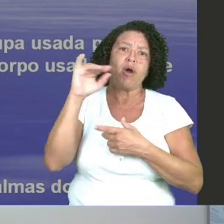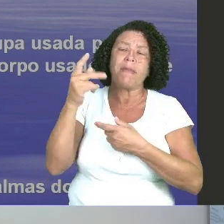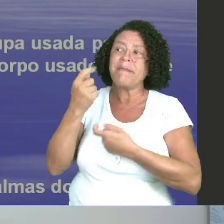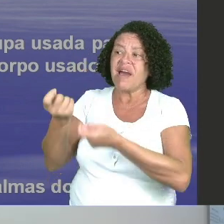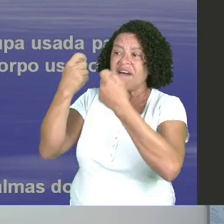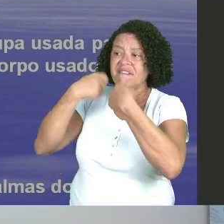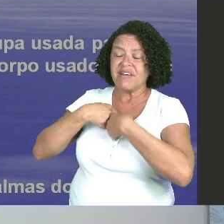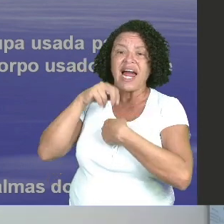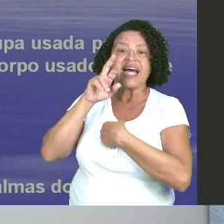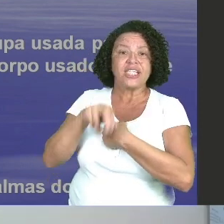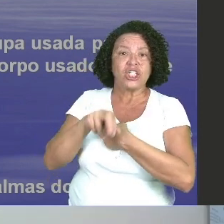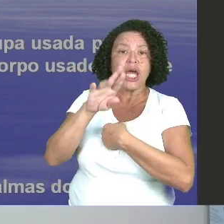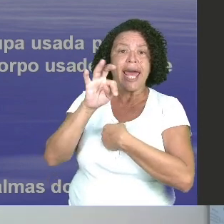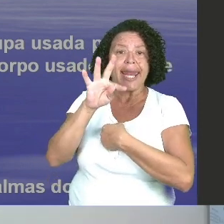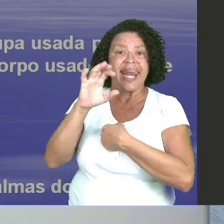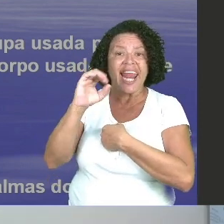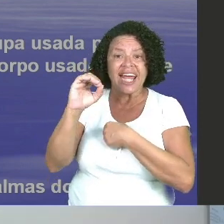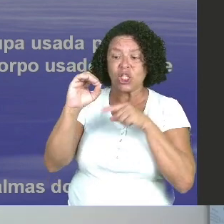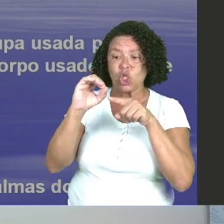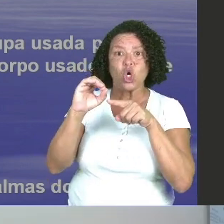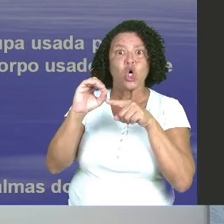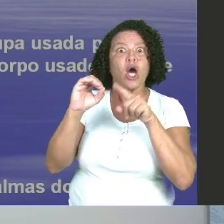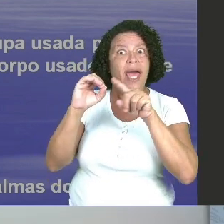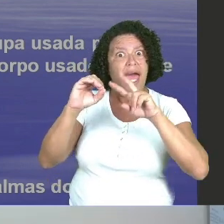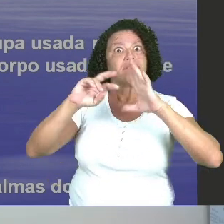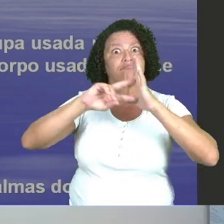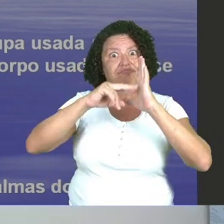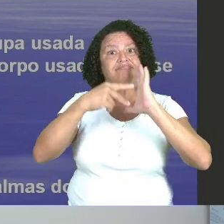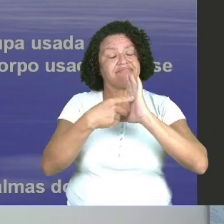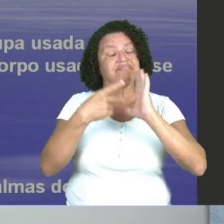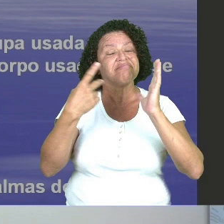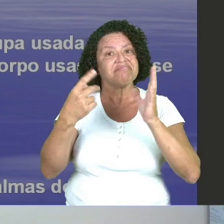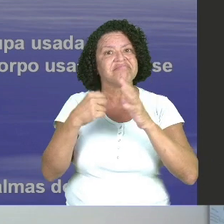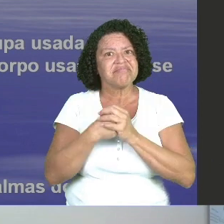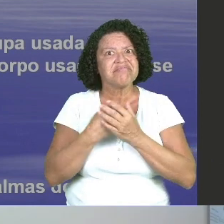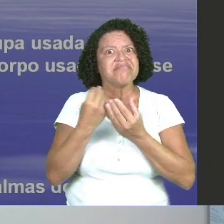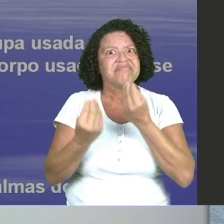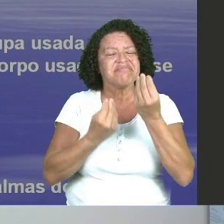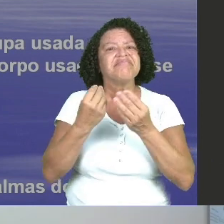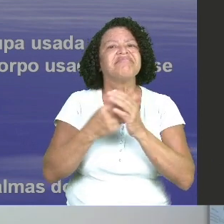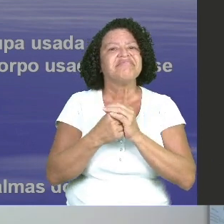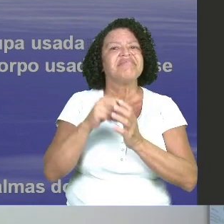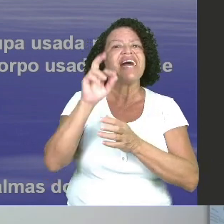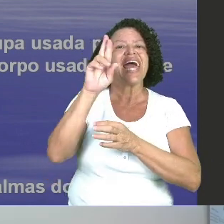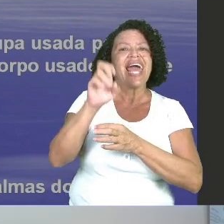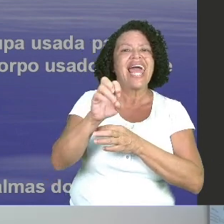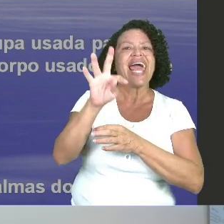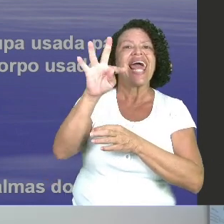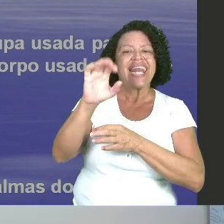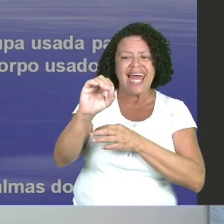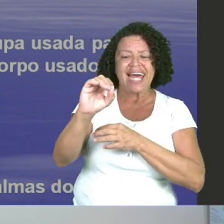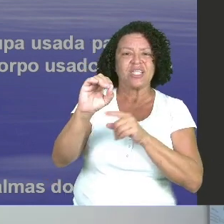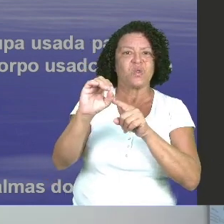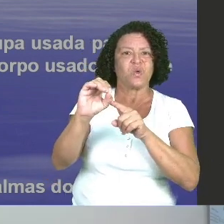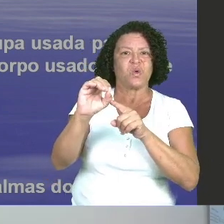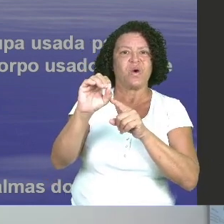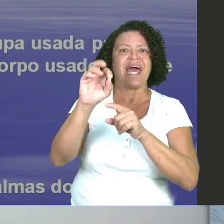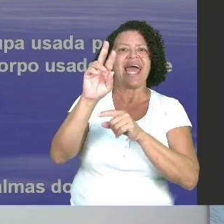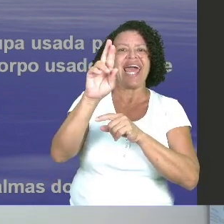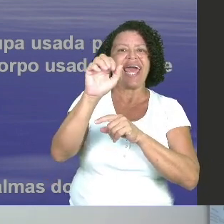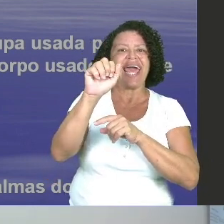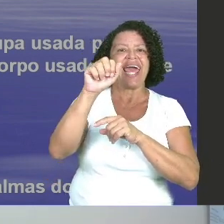meu nome de Renato, né? Pelo menos seria uma inconsistência muito grande na minha vida, né? Renascido,